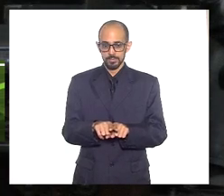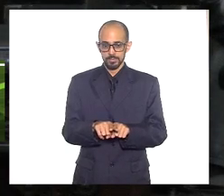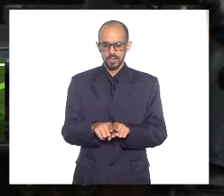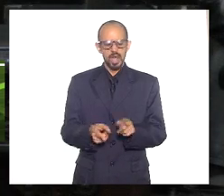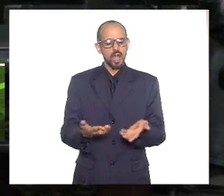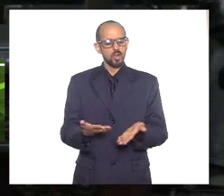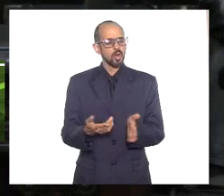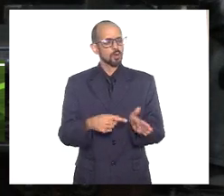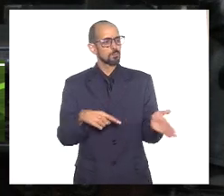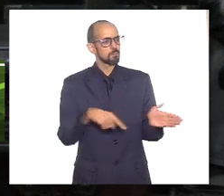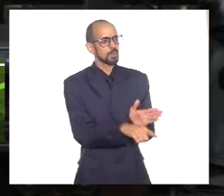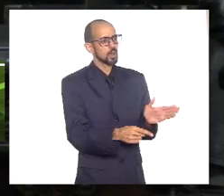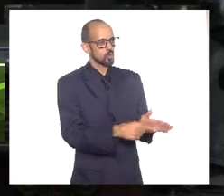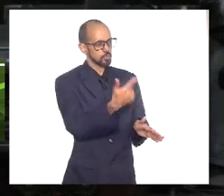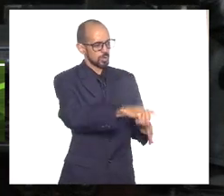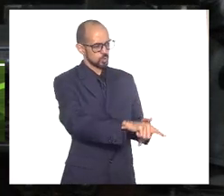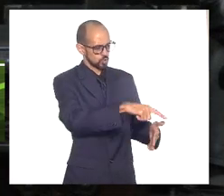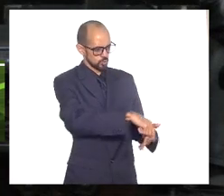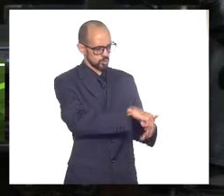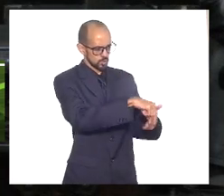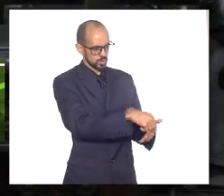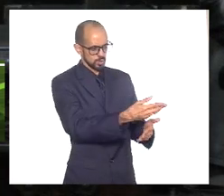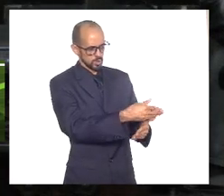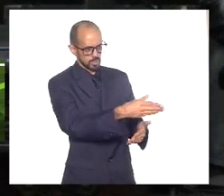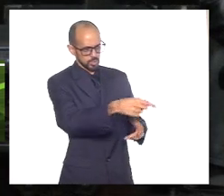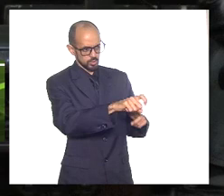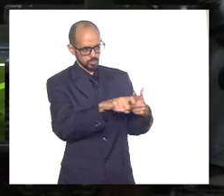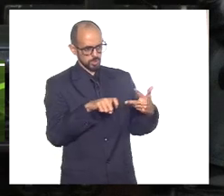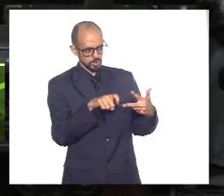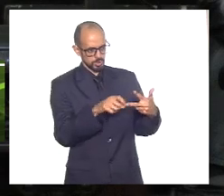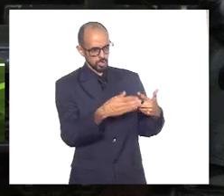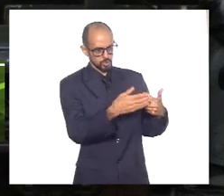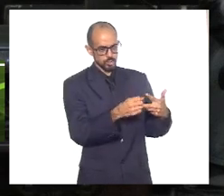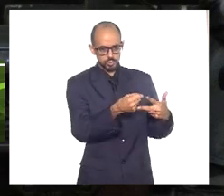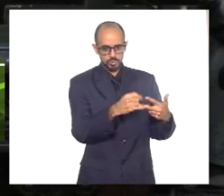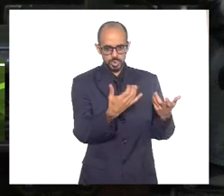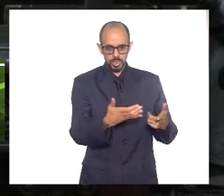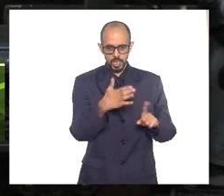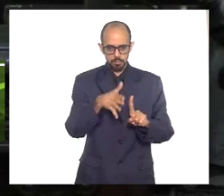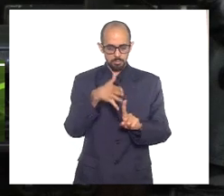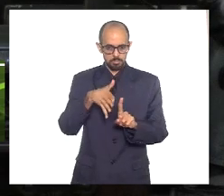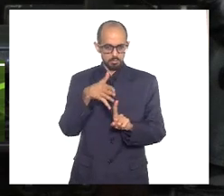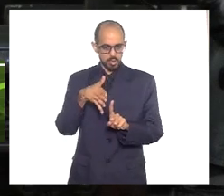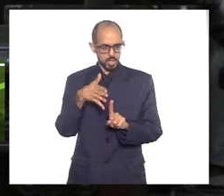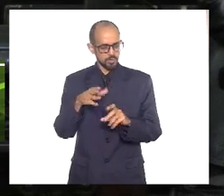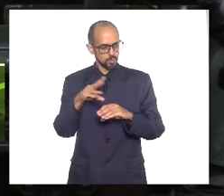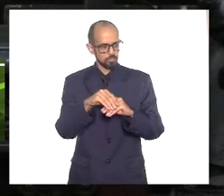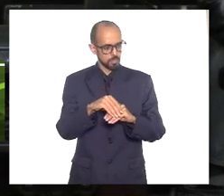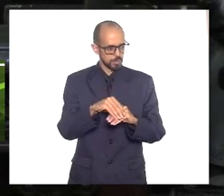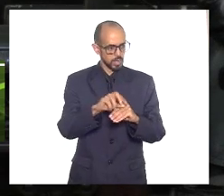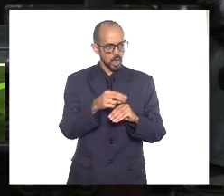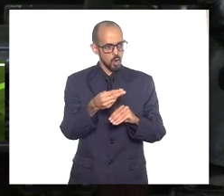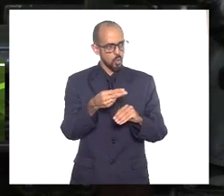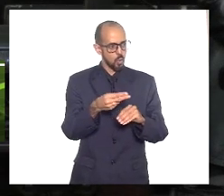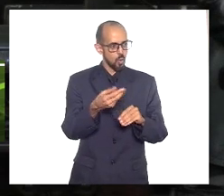Pergunto às demais autoridades do Executivo se gostaria de fazer uso da palavra, acrescentar ou esclarecer algum